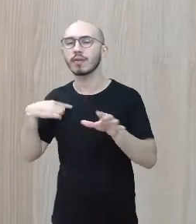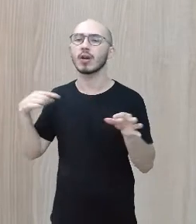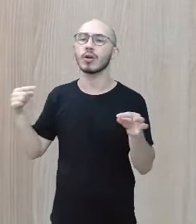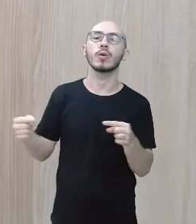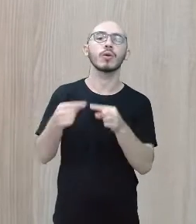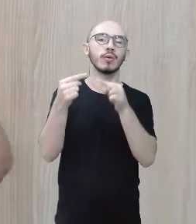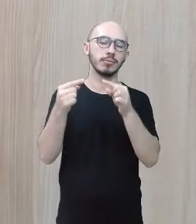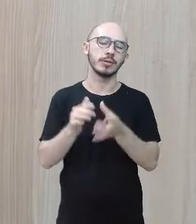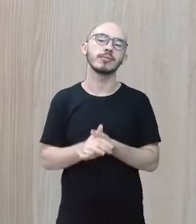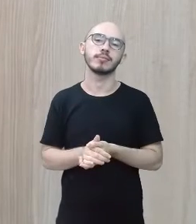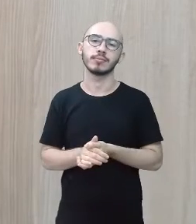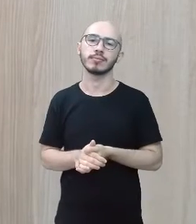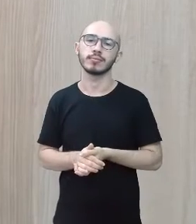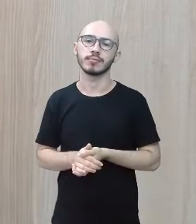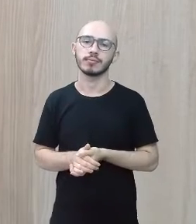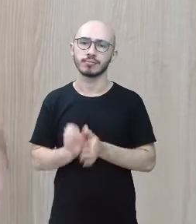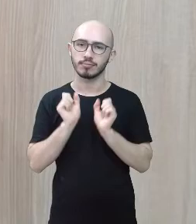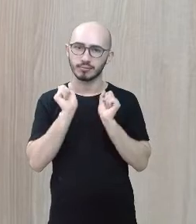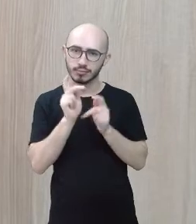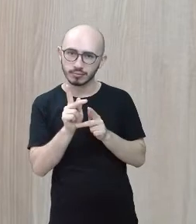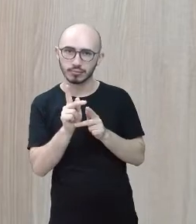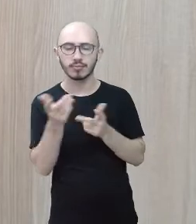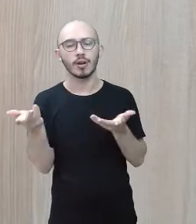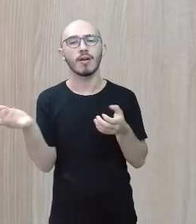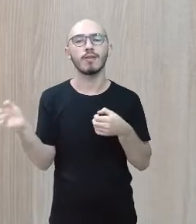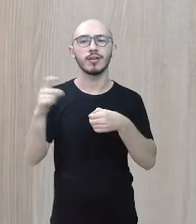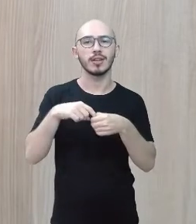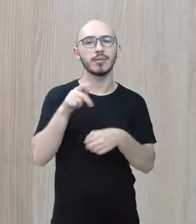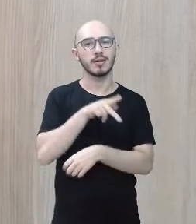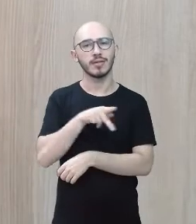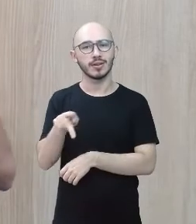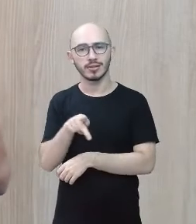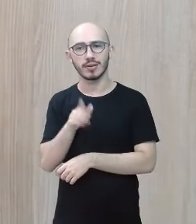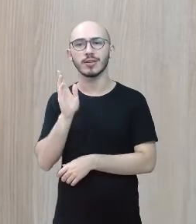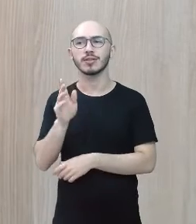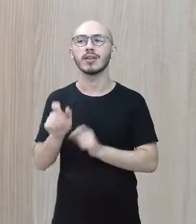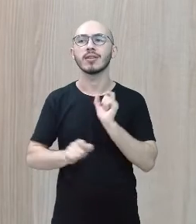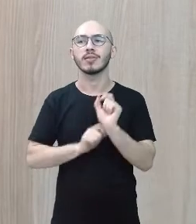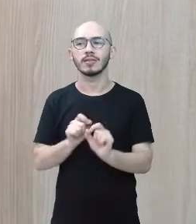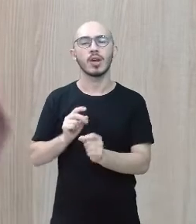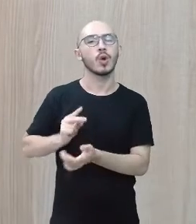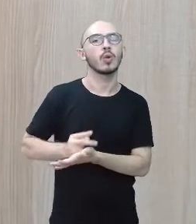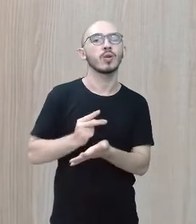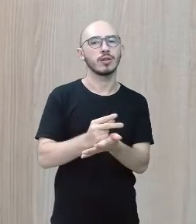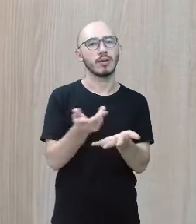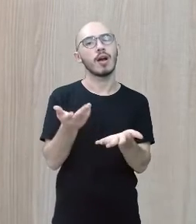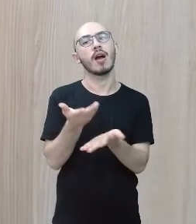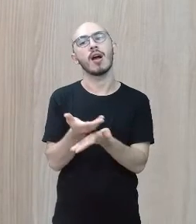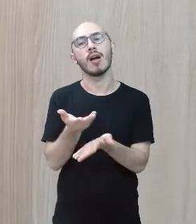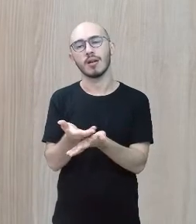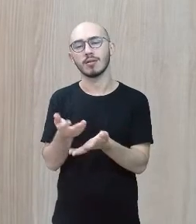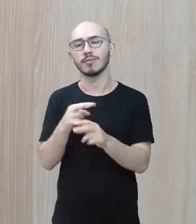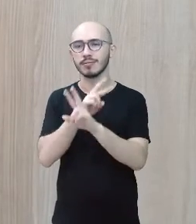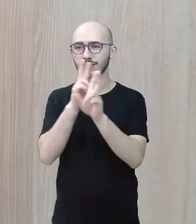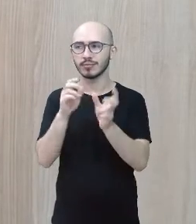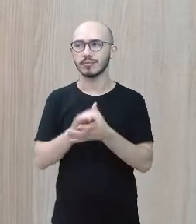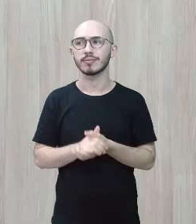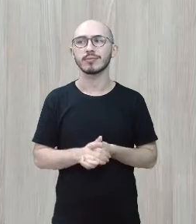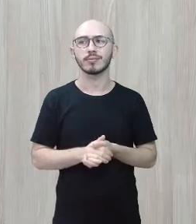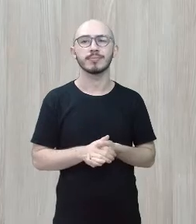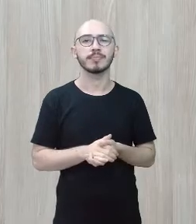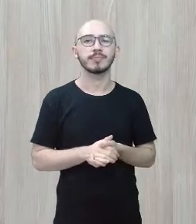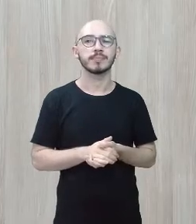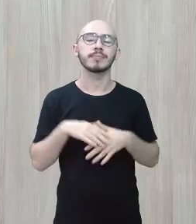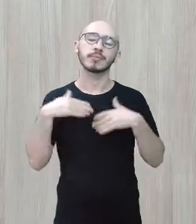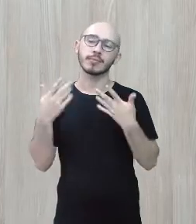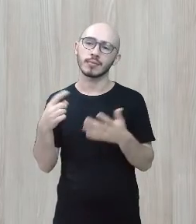indicado para você resolver, tá bom? Vou passar a palavra para a Briane aqui para ela dar a conclusão desse assunto. Bom,